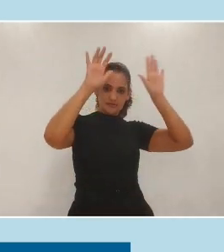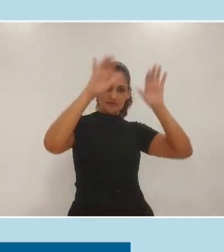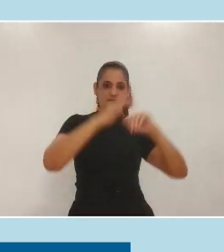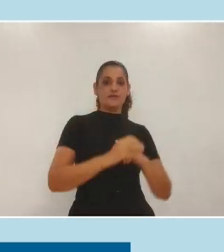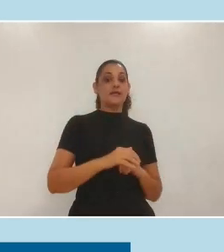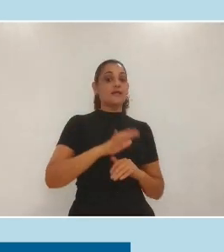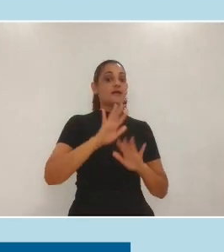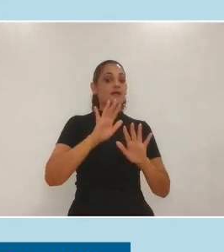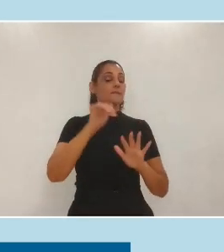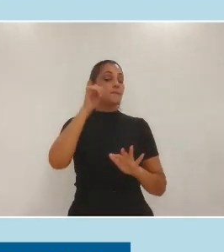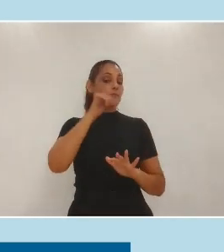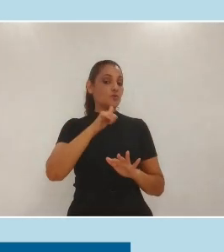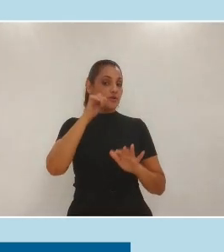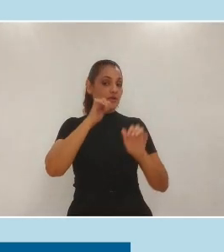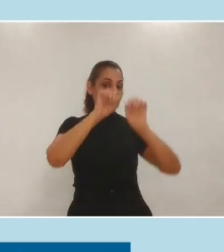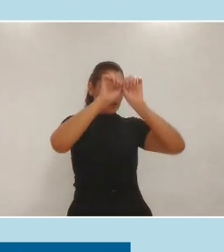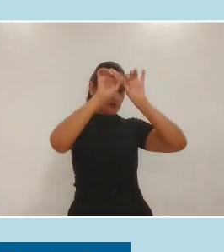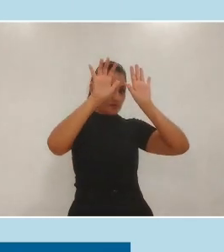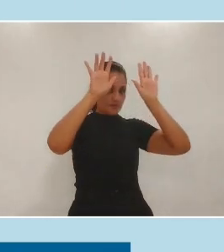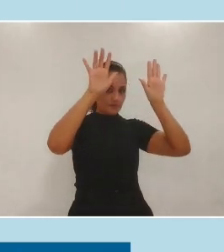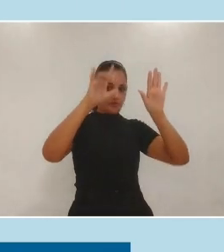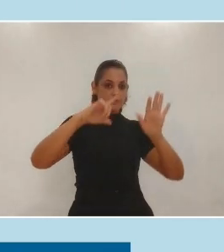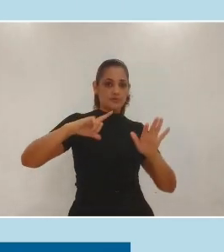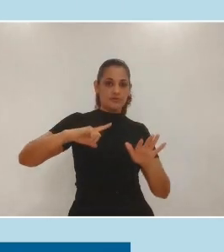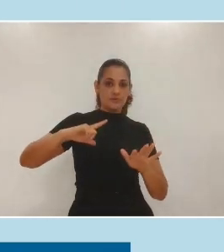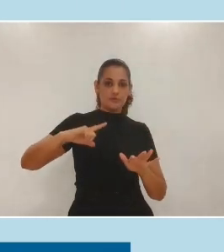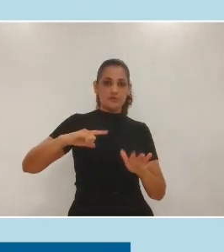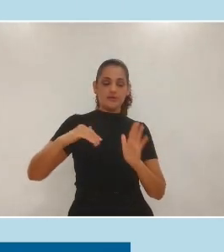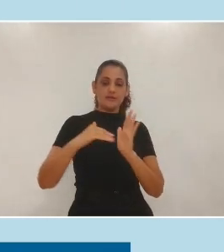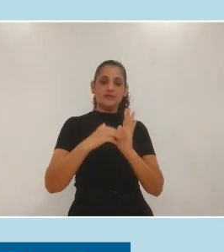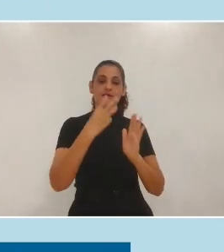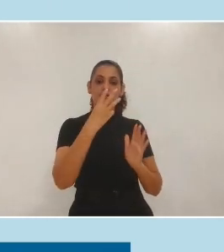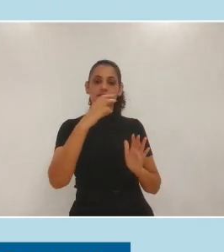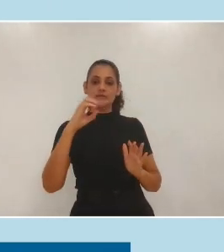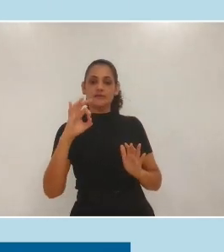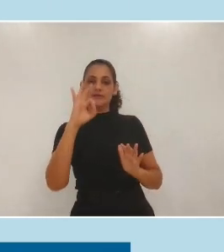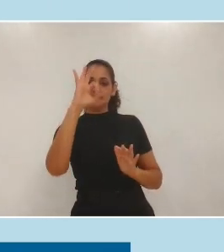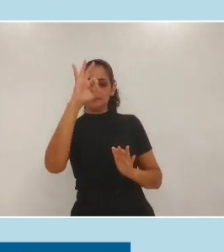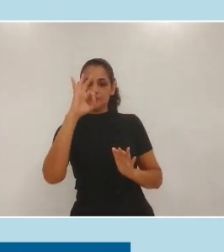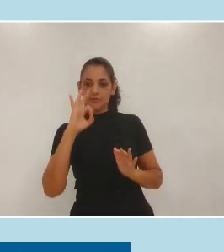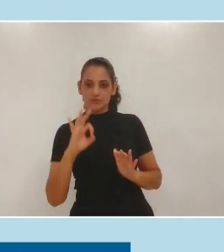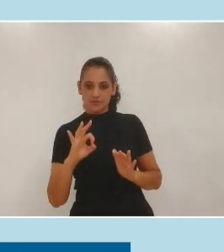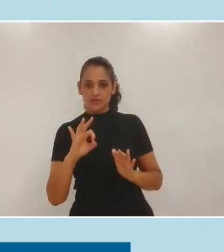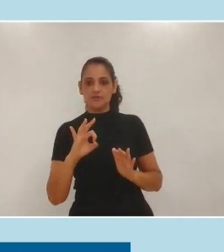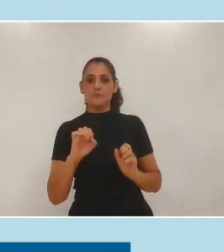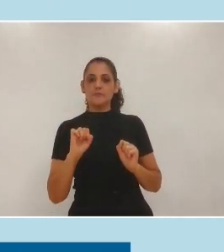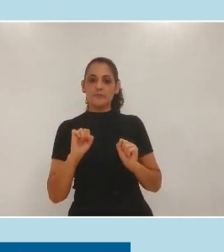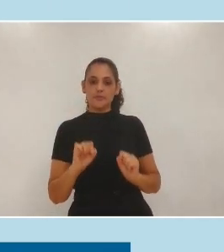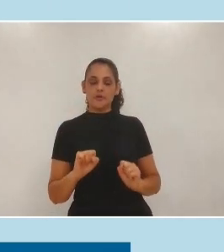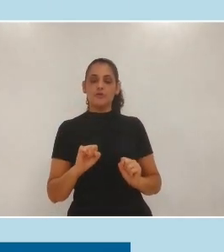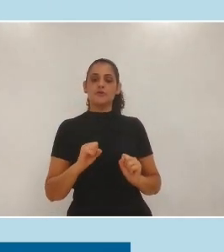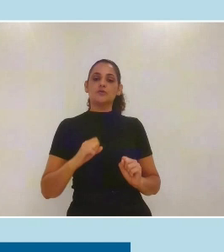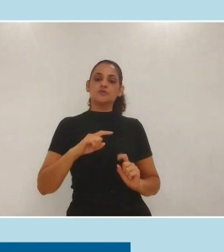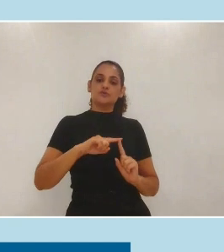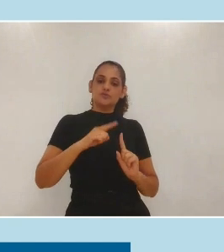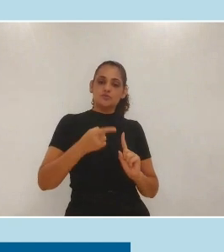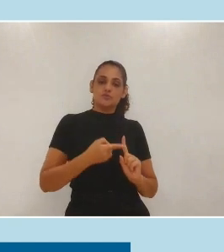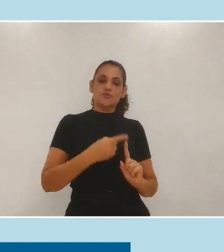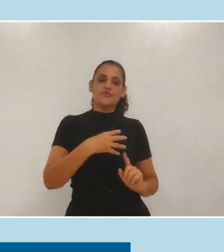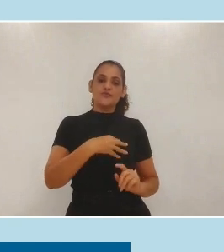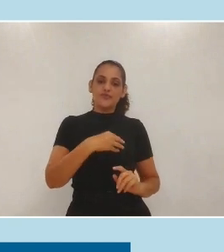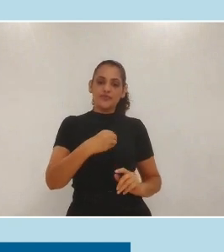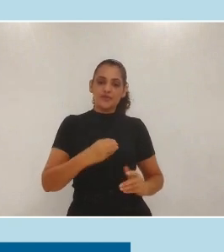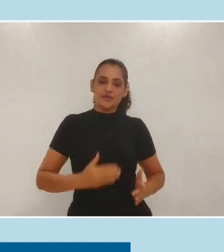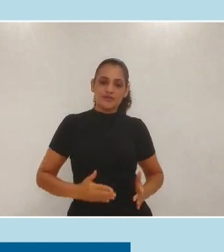autistas, elas têm até 30% de chance de ter um filho com